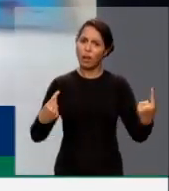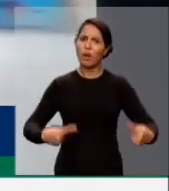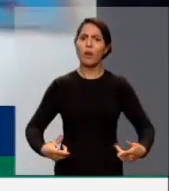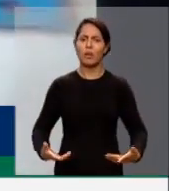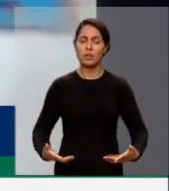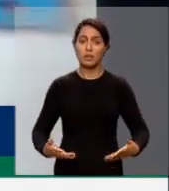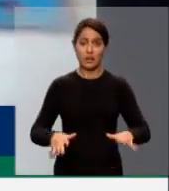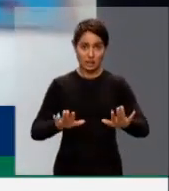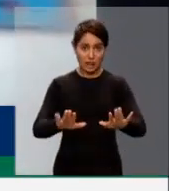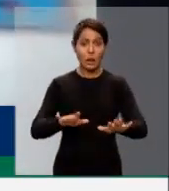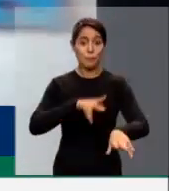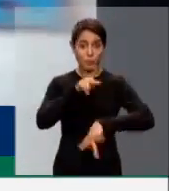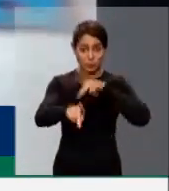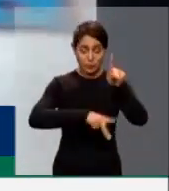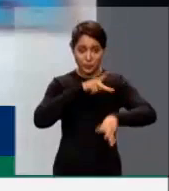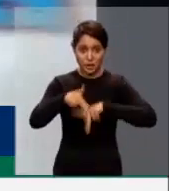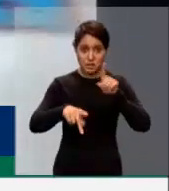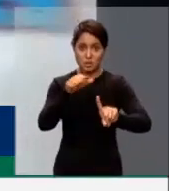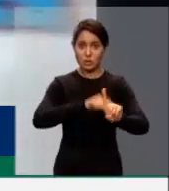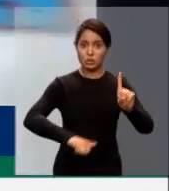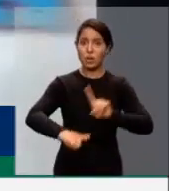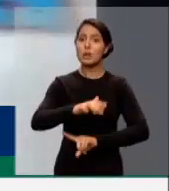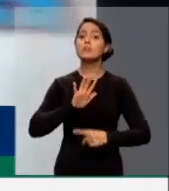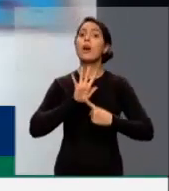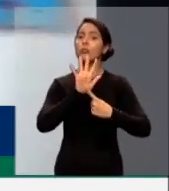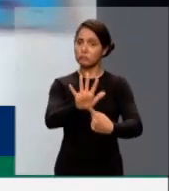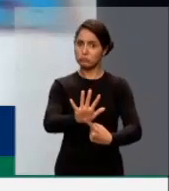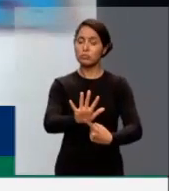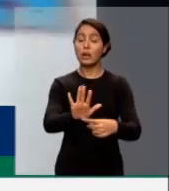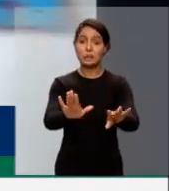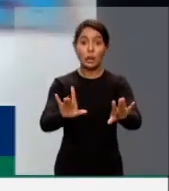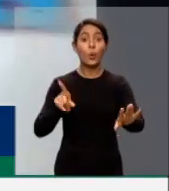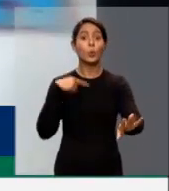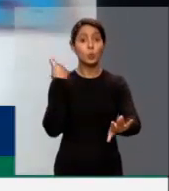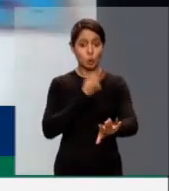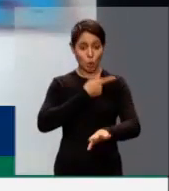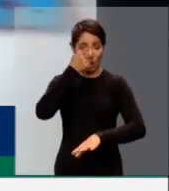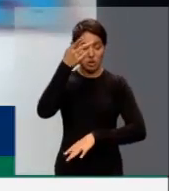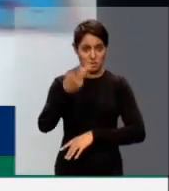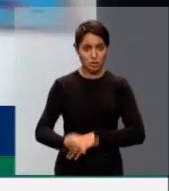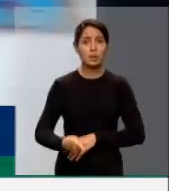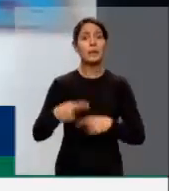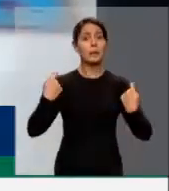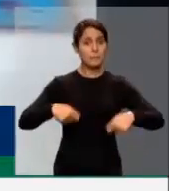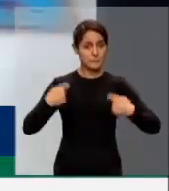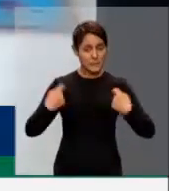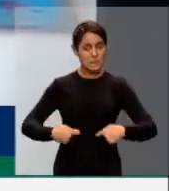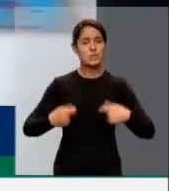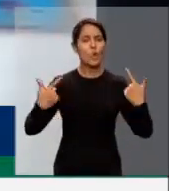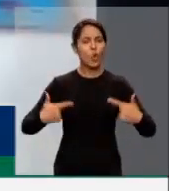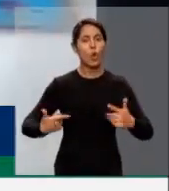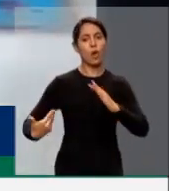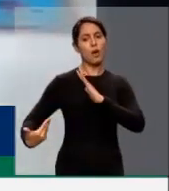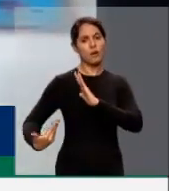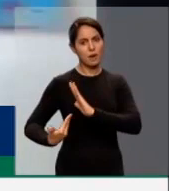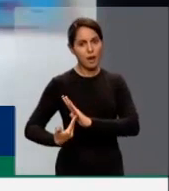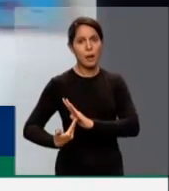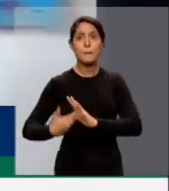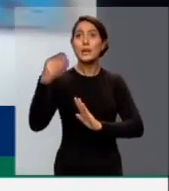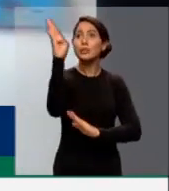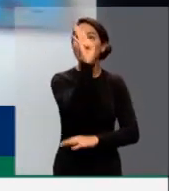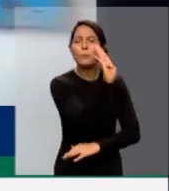aqui e que a sociedade reverteu, mas isso é um caso que a gente precisa estar permanentemente aí na Câmara, no Brasil inteiro,